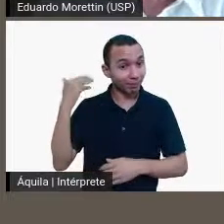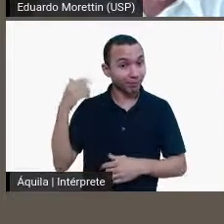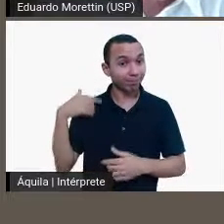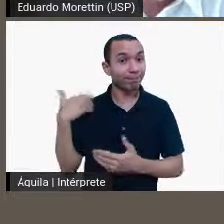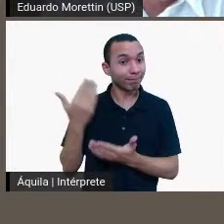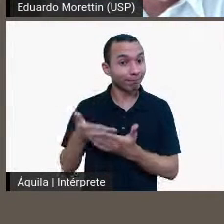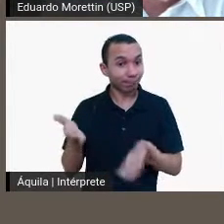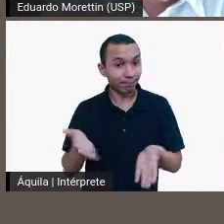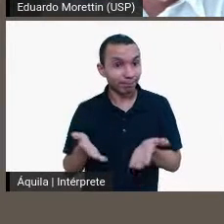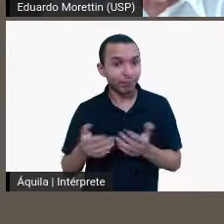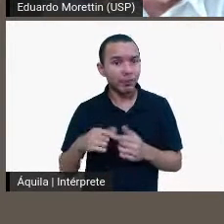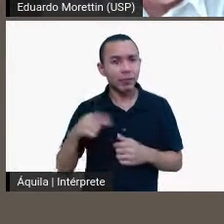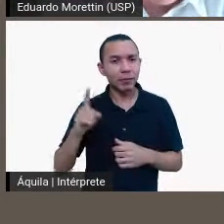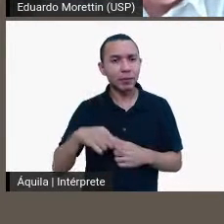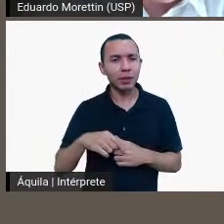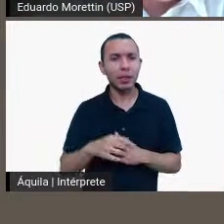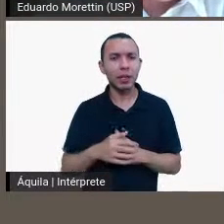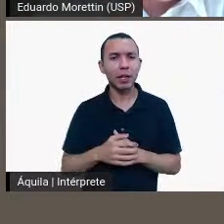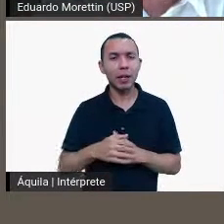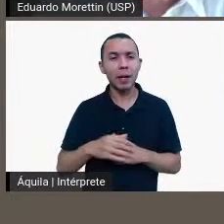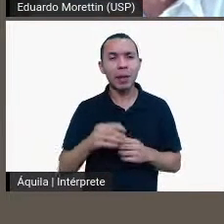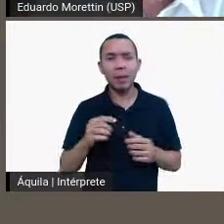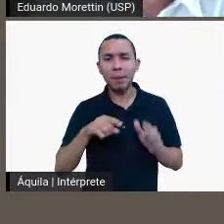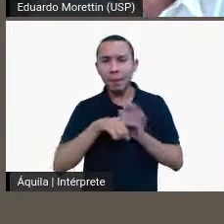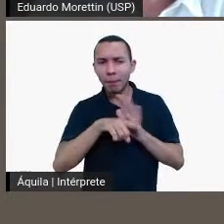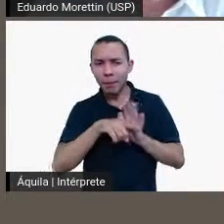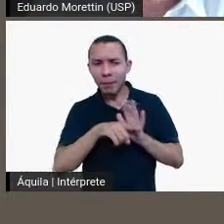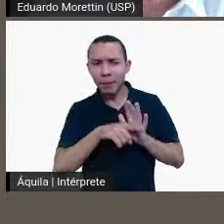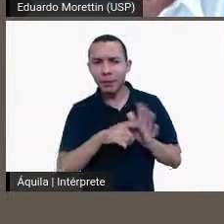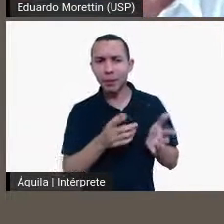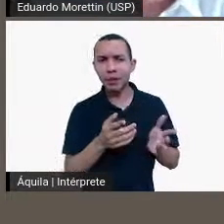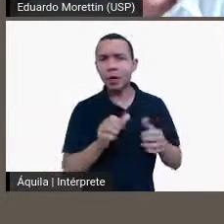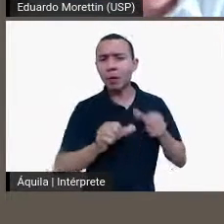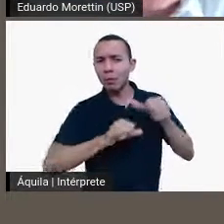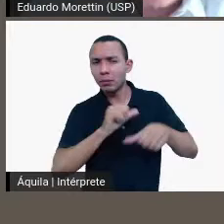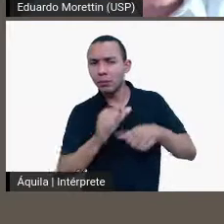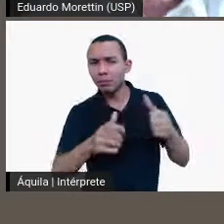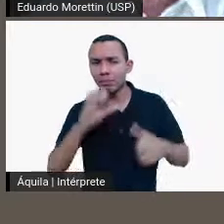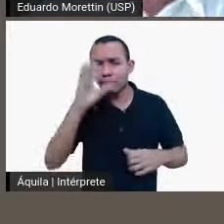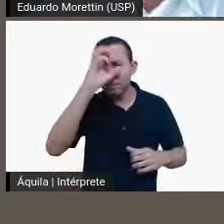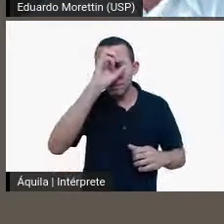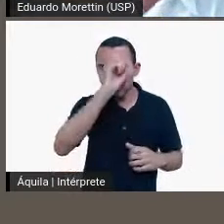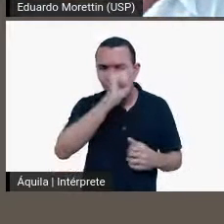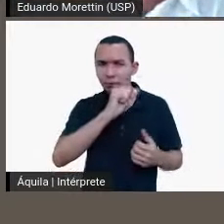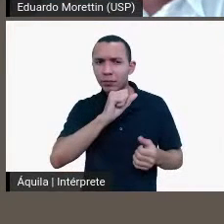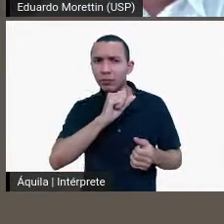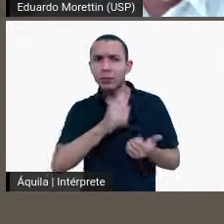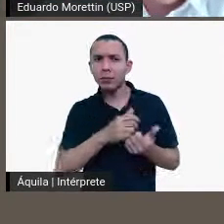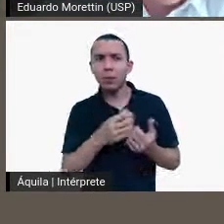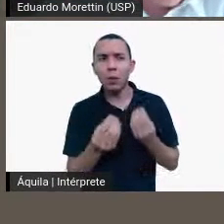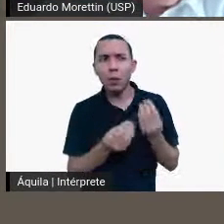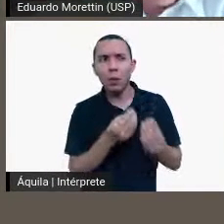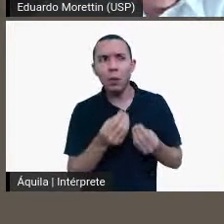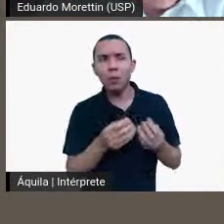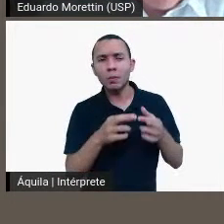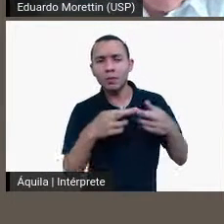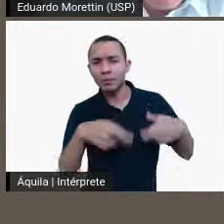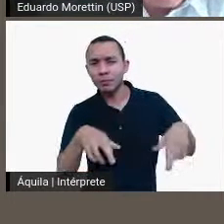medida essas mudanças vão ser apreendidas, formuladas e, de uma certa